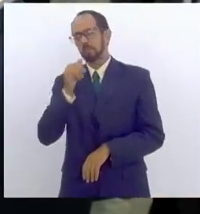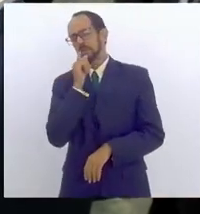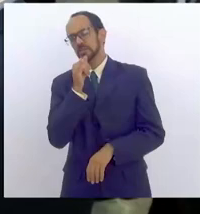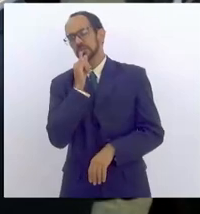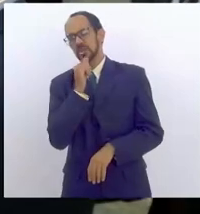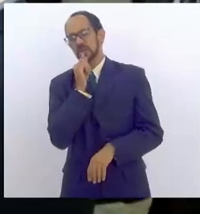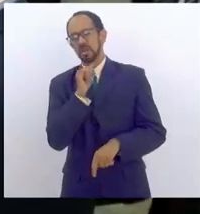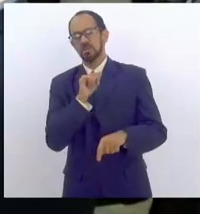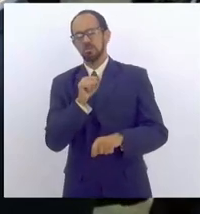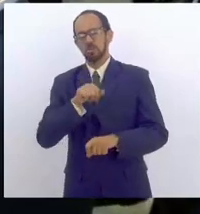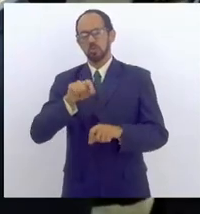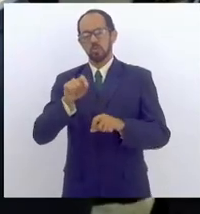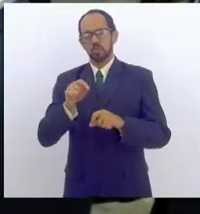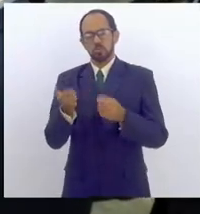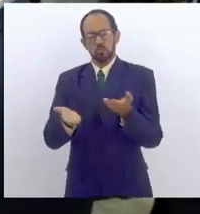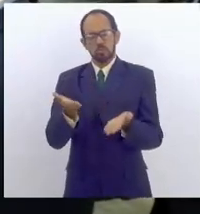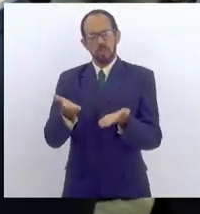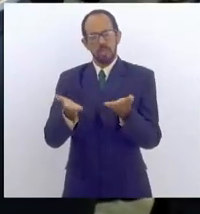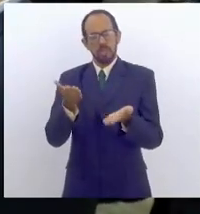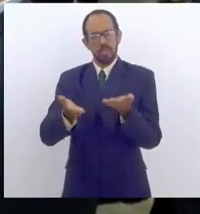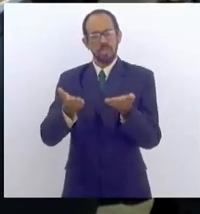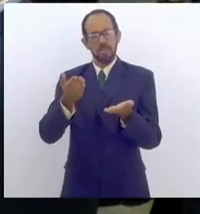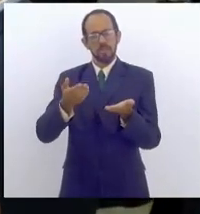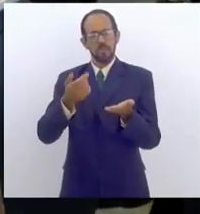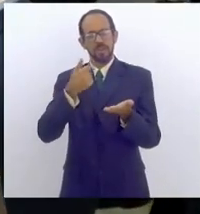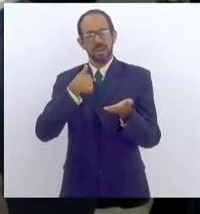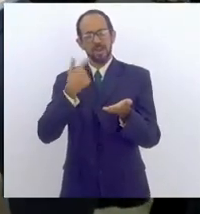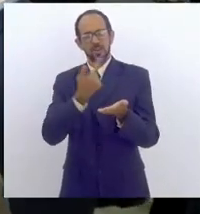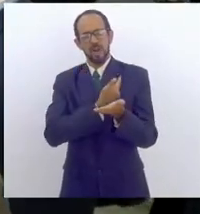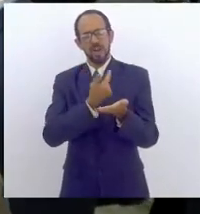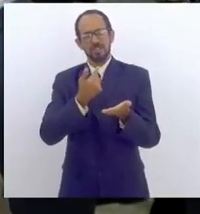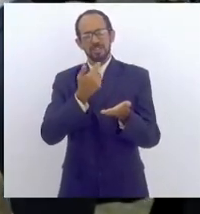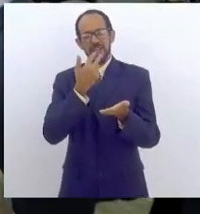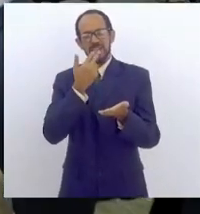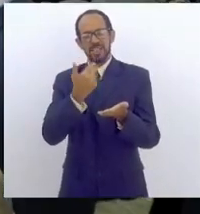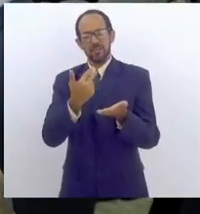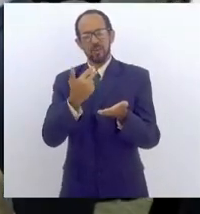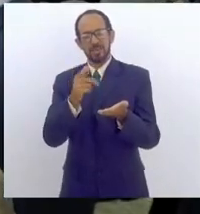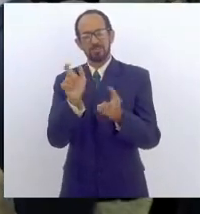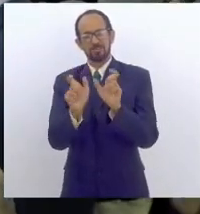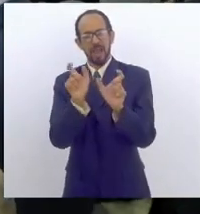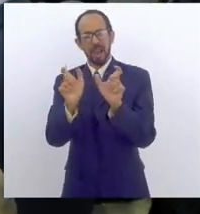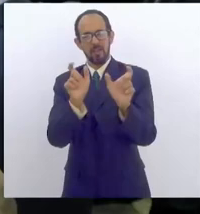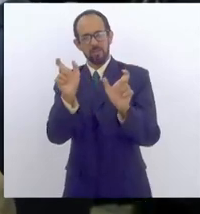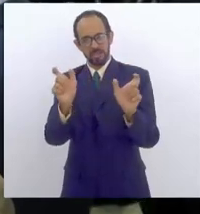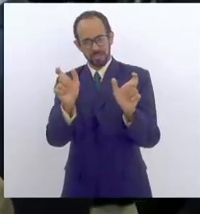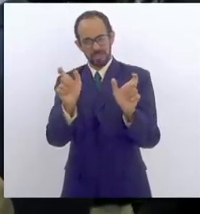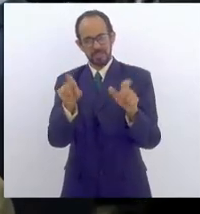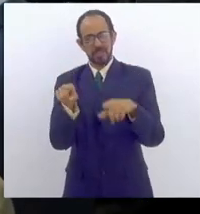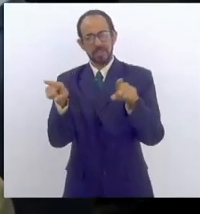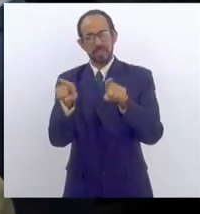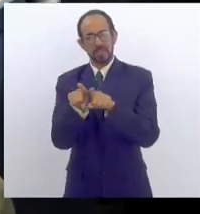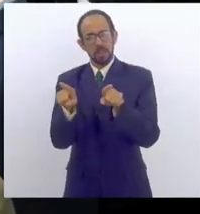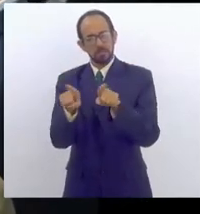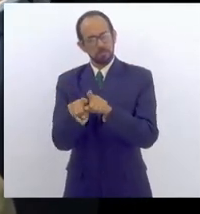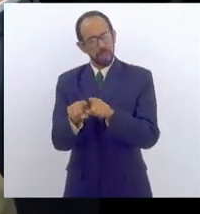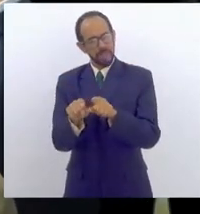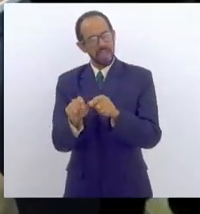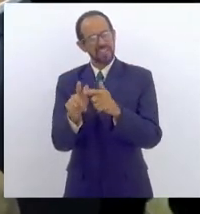ele calibra a nossa língua. O parlamento, ele às vezes nos